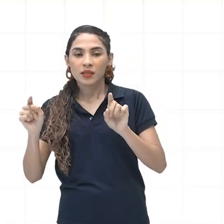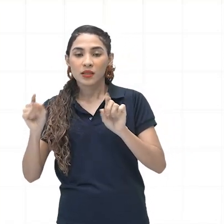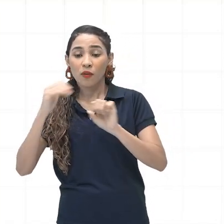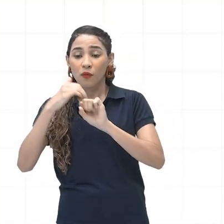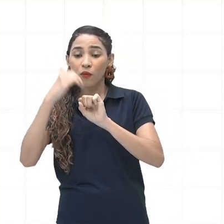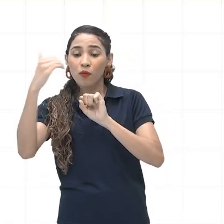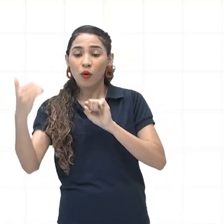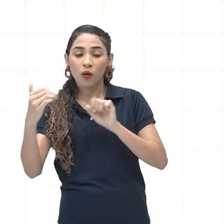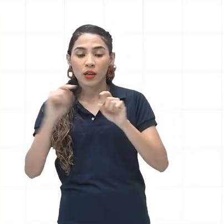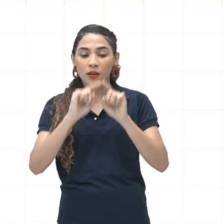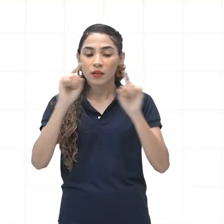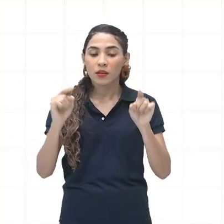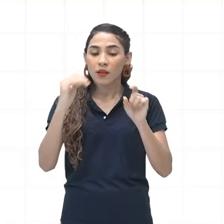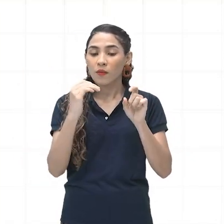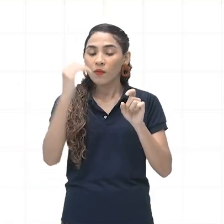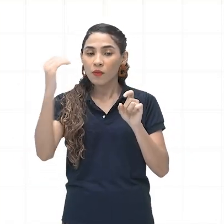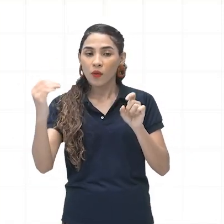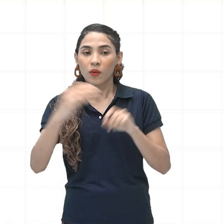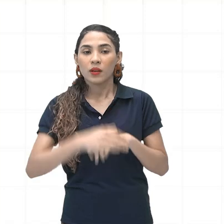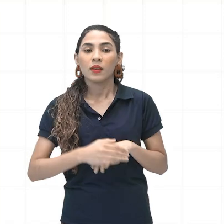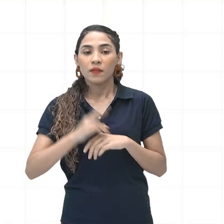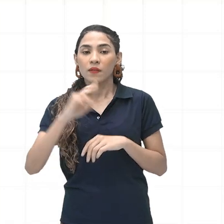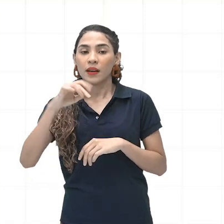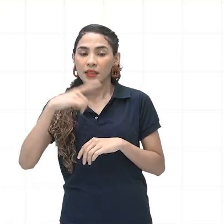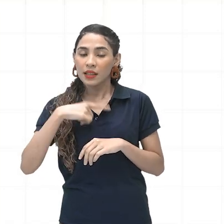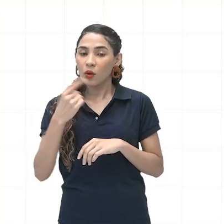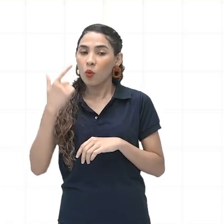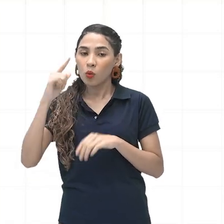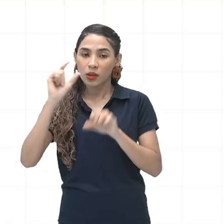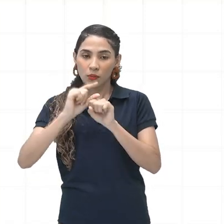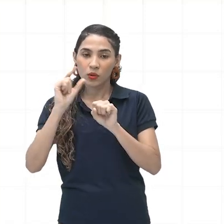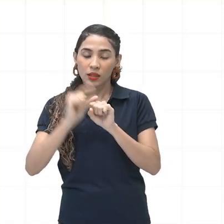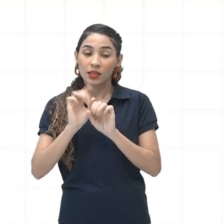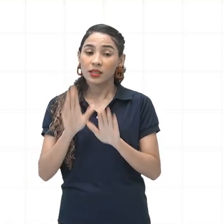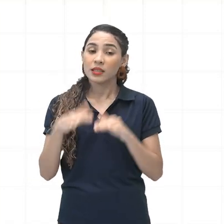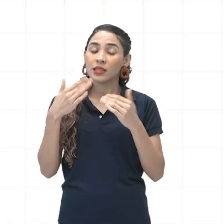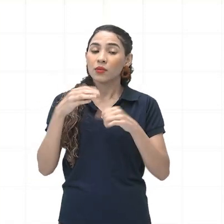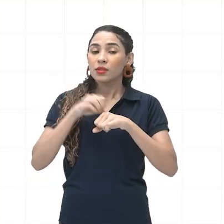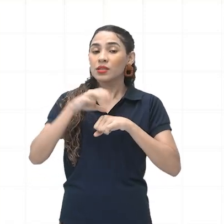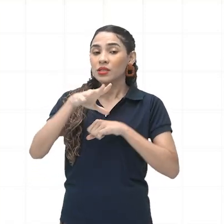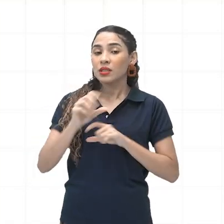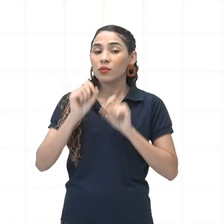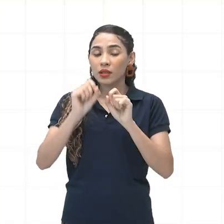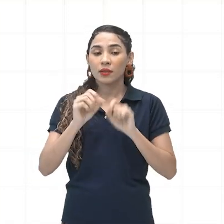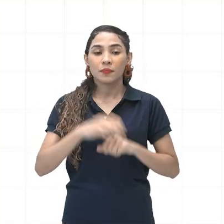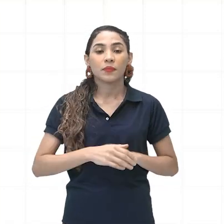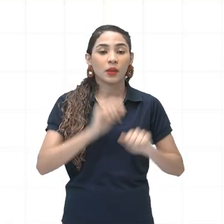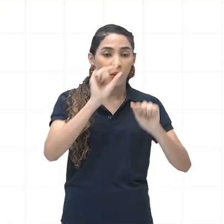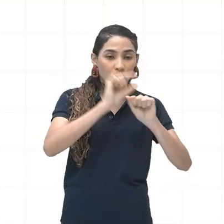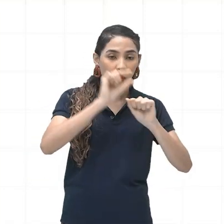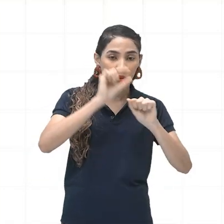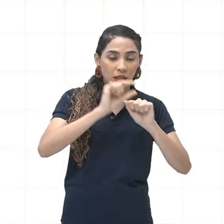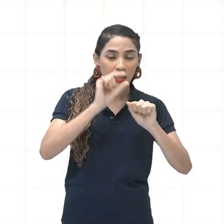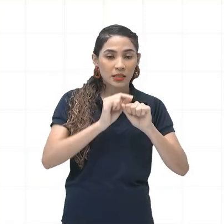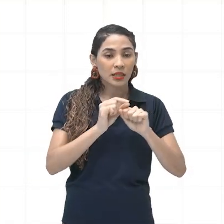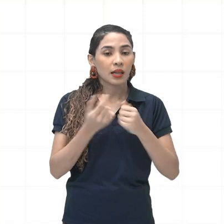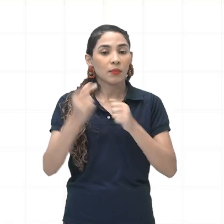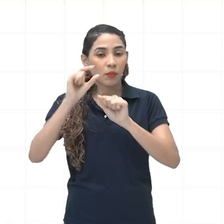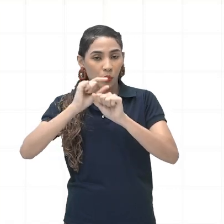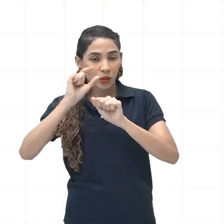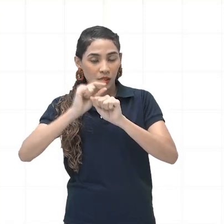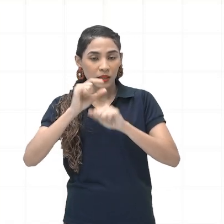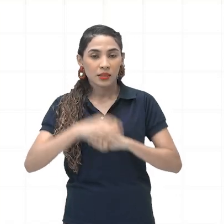de fora, né, do parênteses, a gente tem mais uma potência. Então, isso indica aí potência de uma